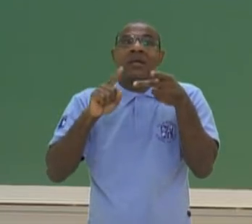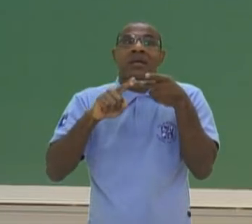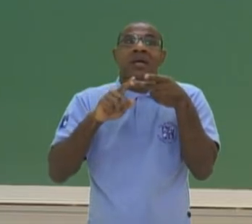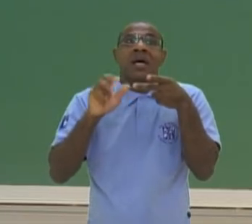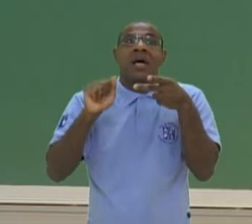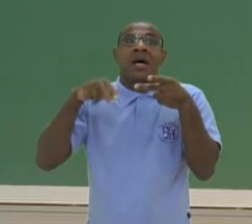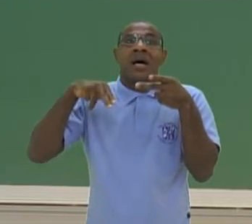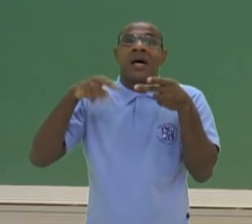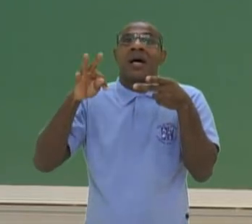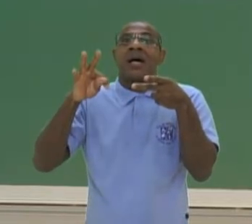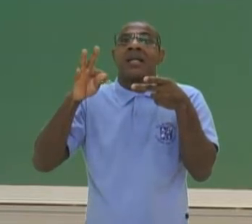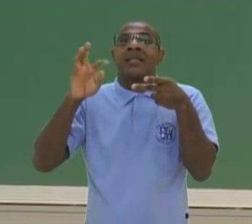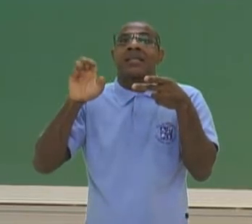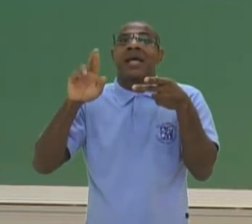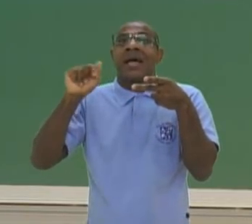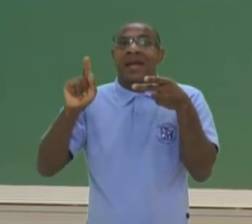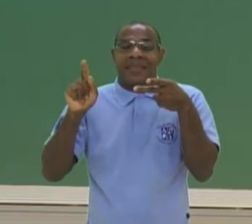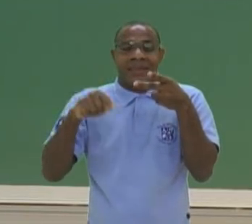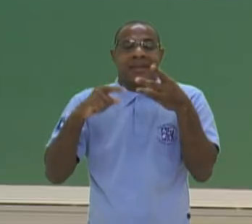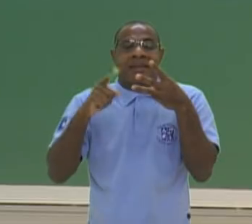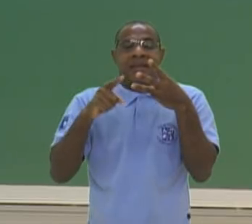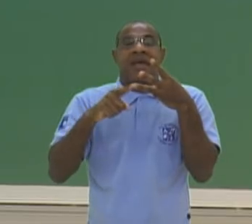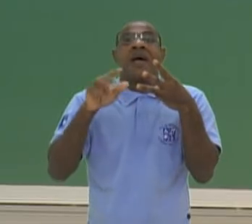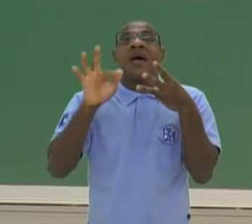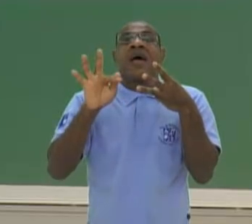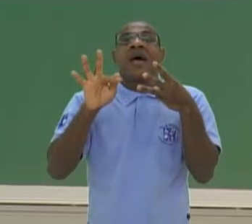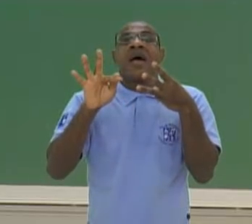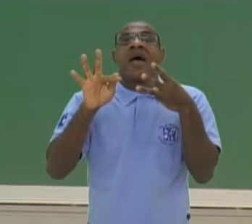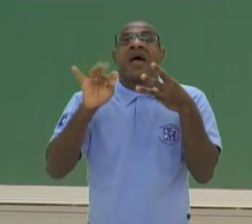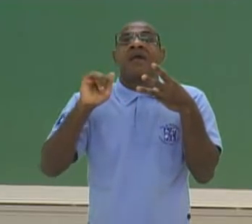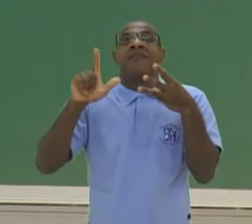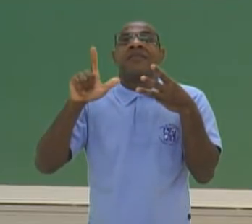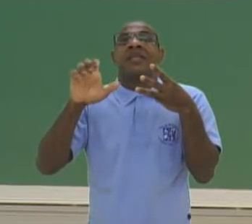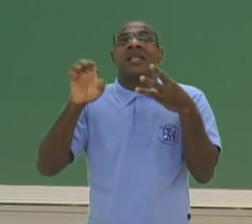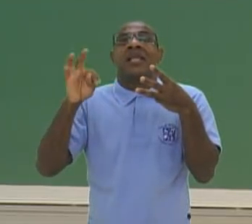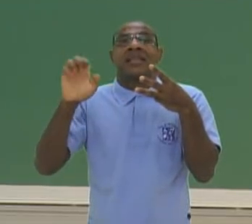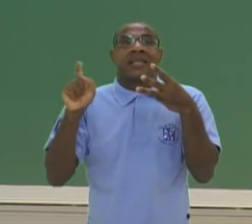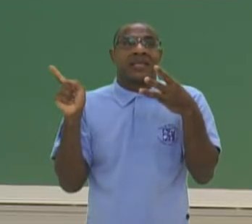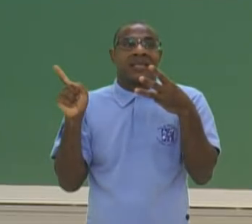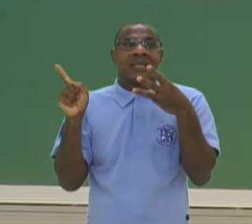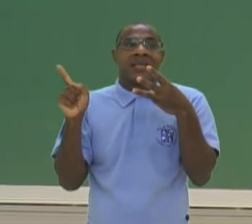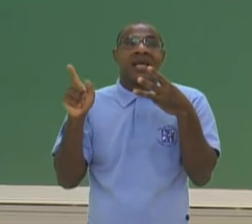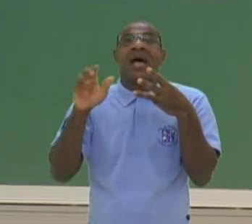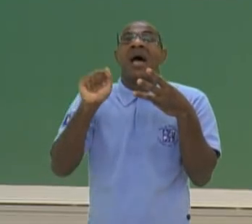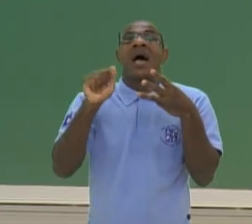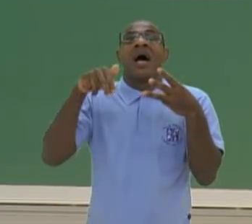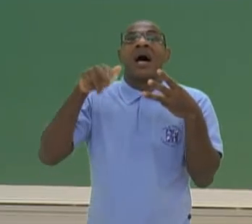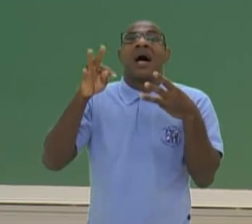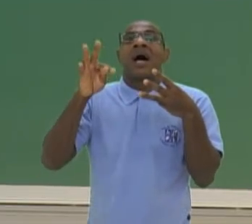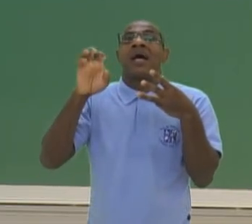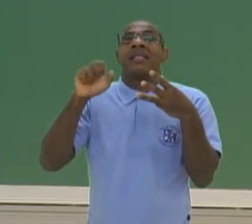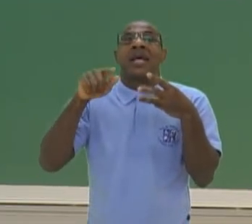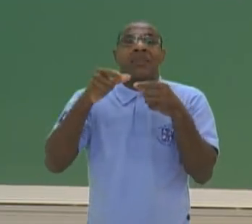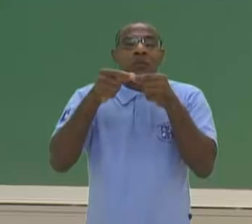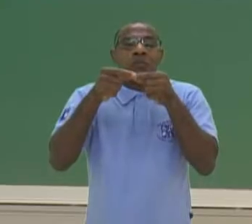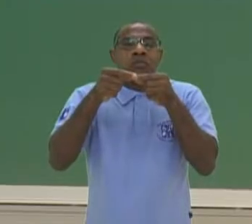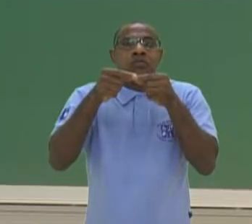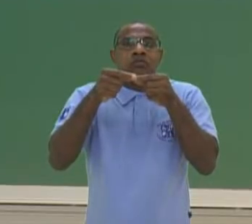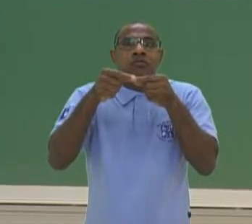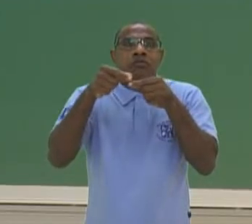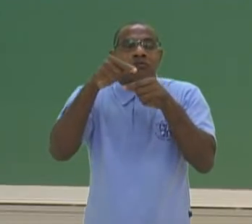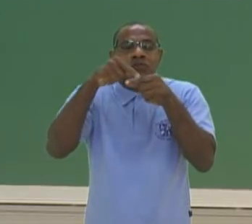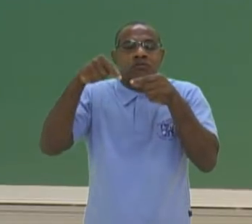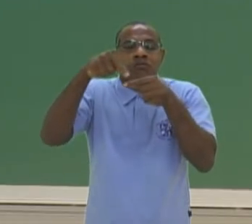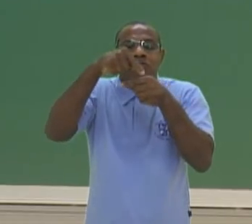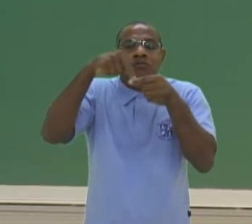um filete. A antera é essa parte redondinha que tem aqui em cima. Tem até uma aumentada aqui embaixo,